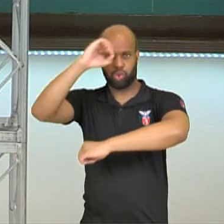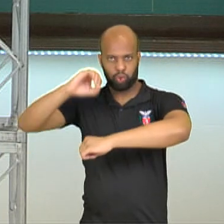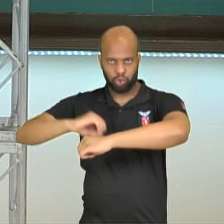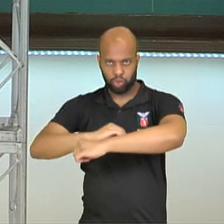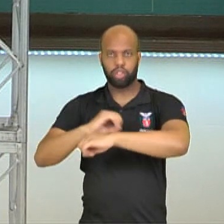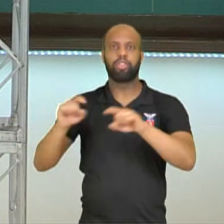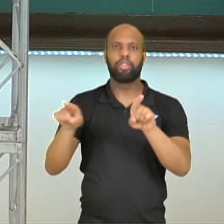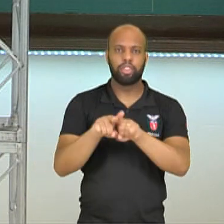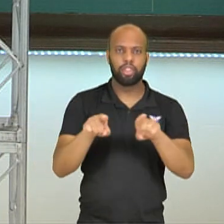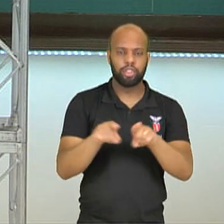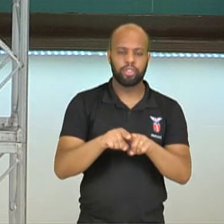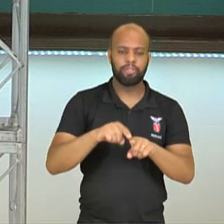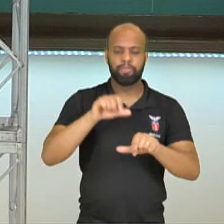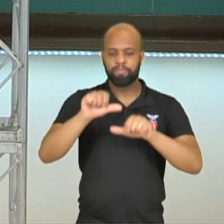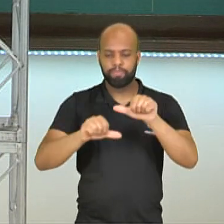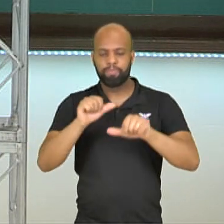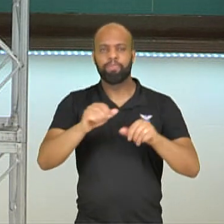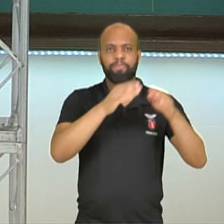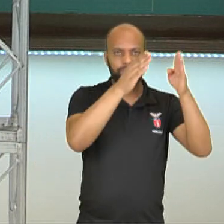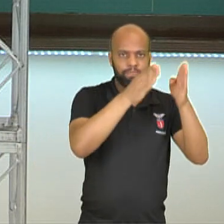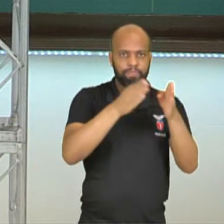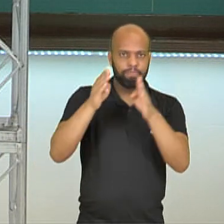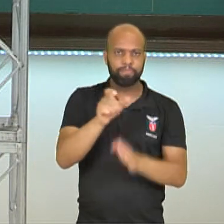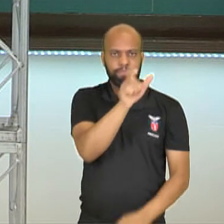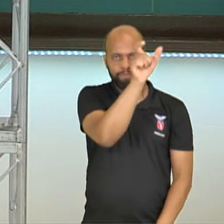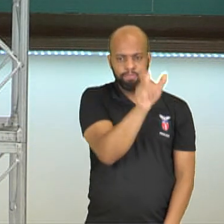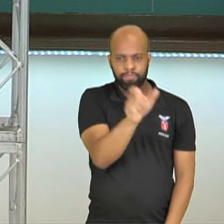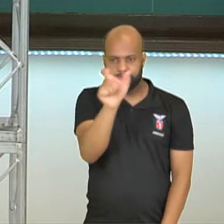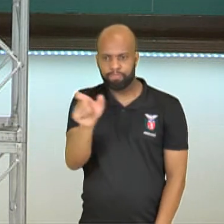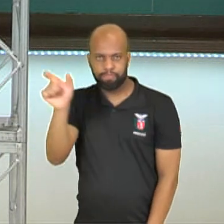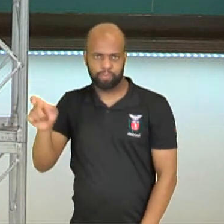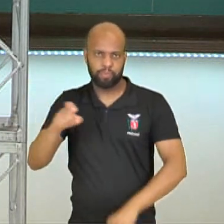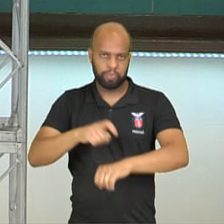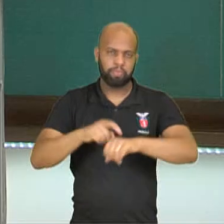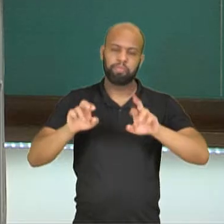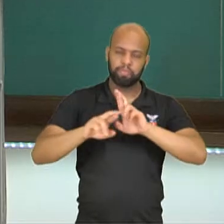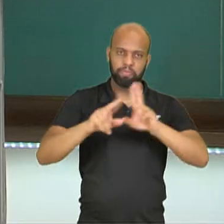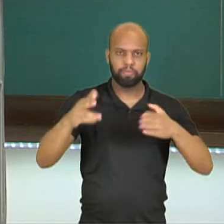na mudança dos horários ao longo da superfície do nosso planeta.